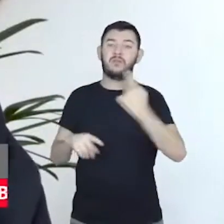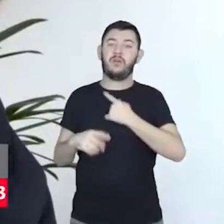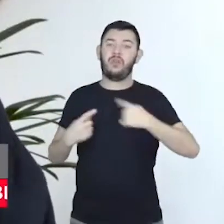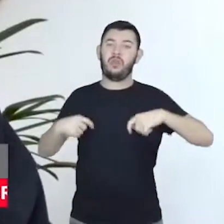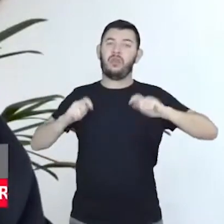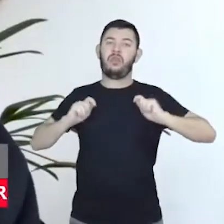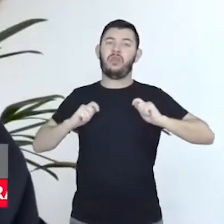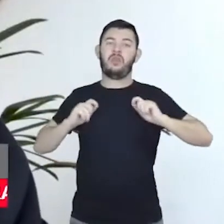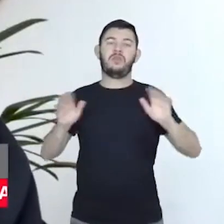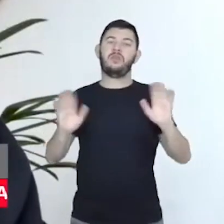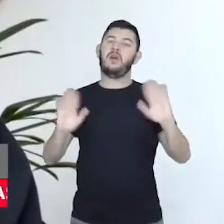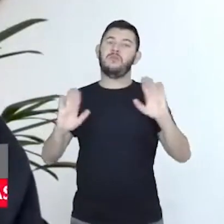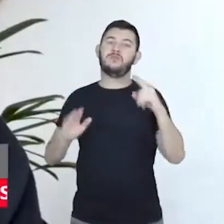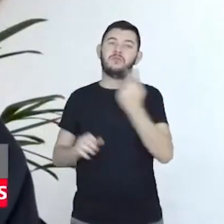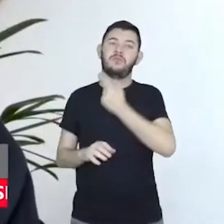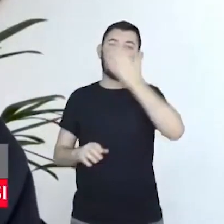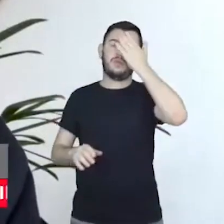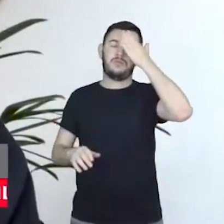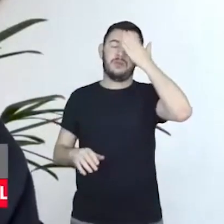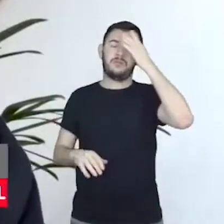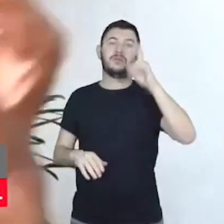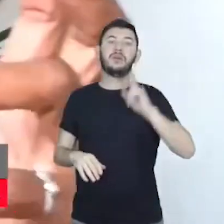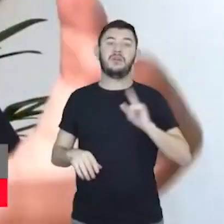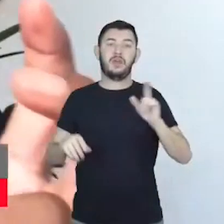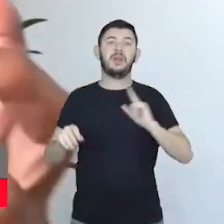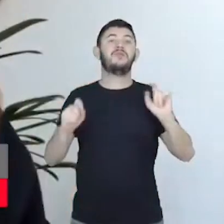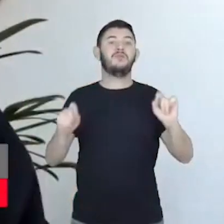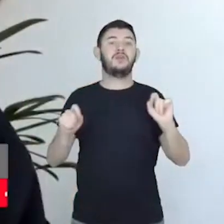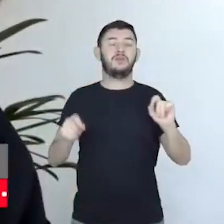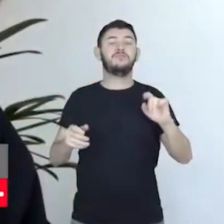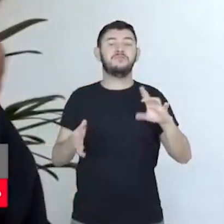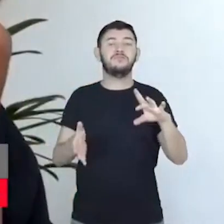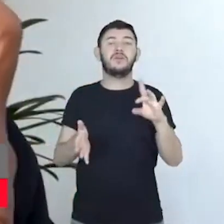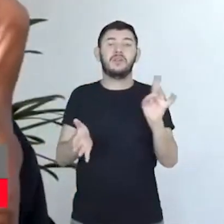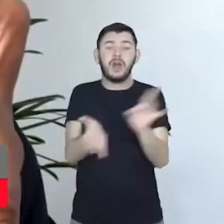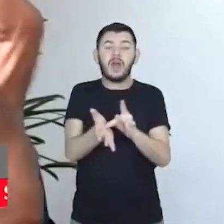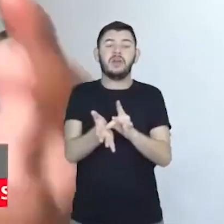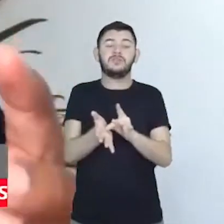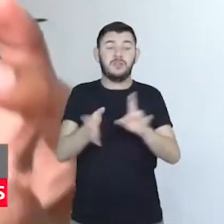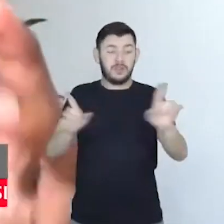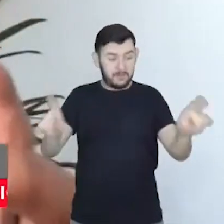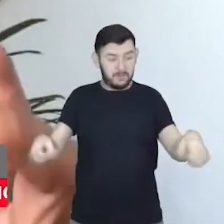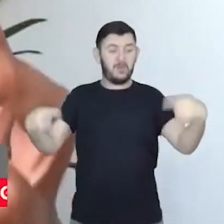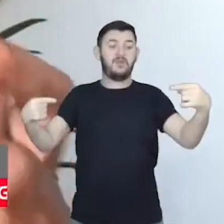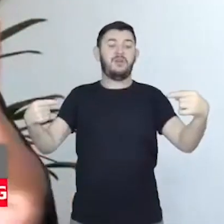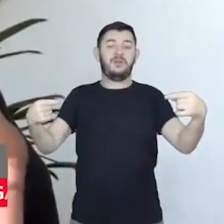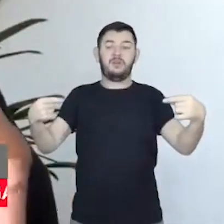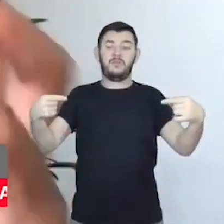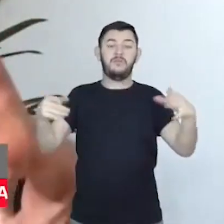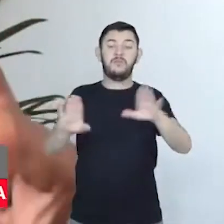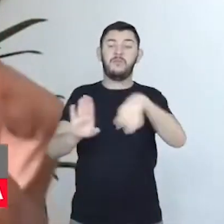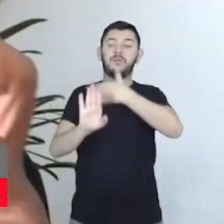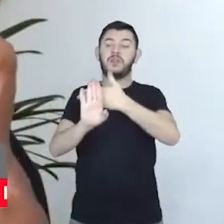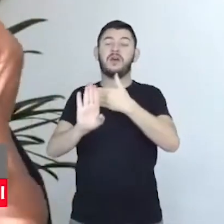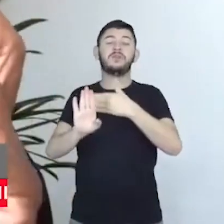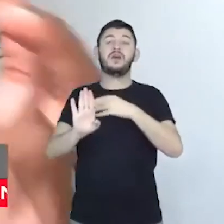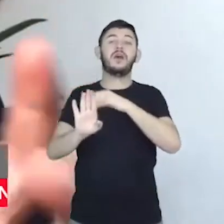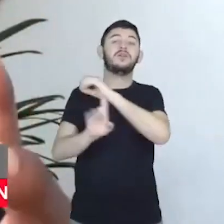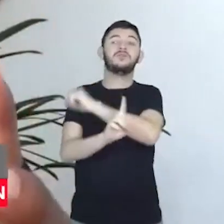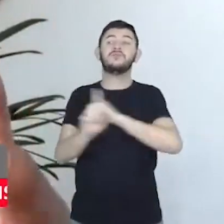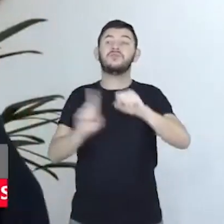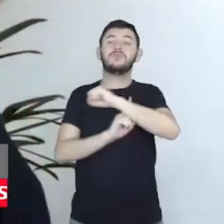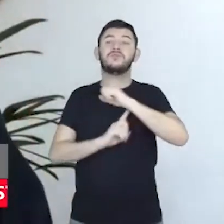essa realidade, porque o que está em jogo nessa disputa, nessa polarização tão grande é que